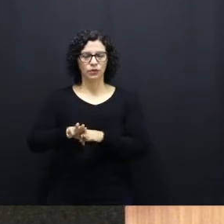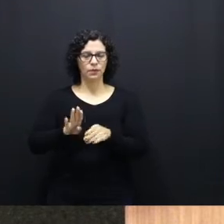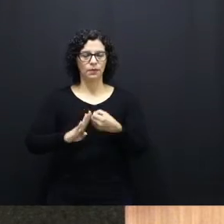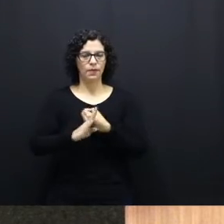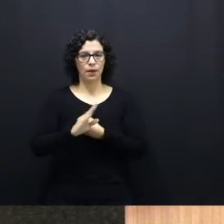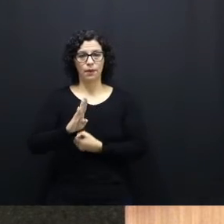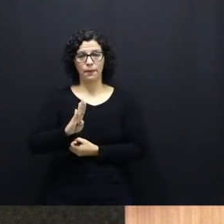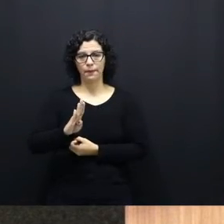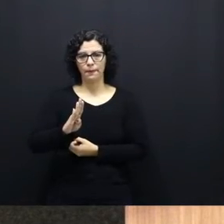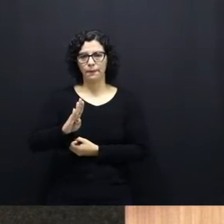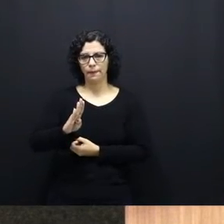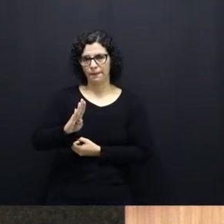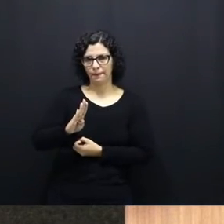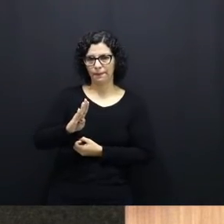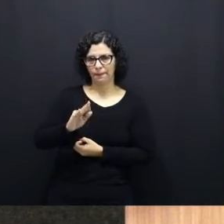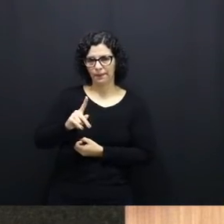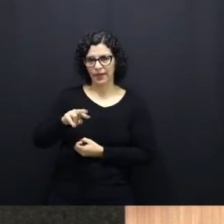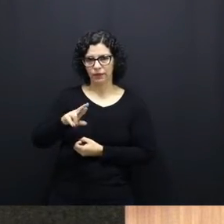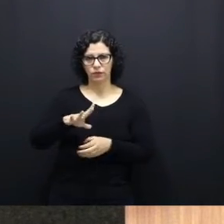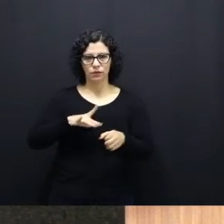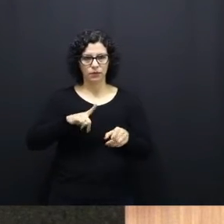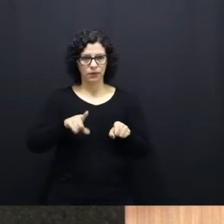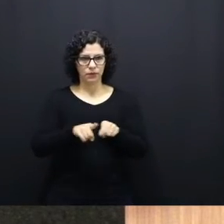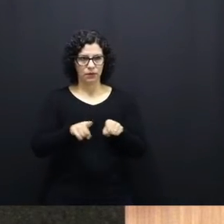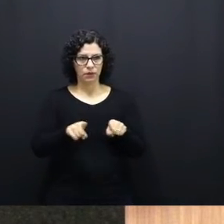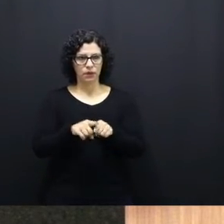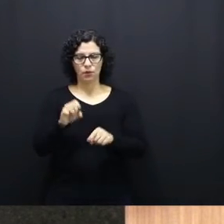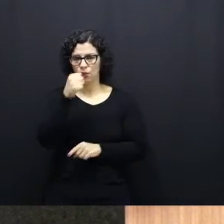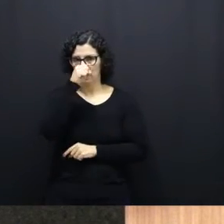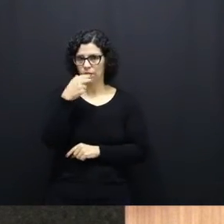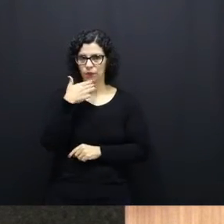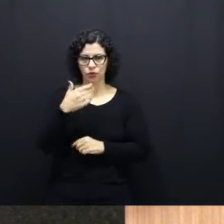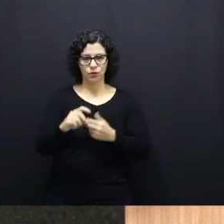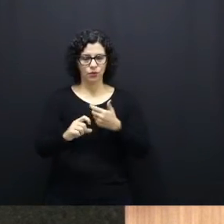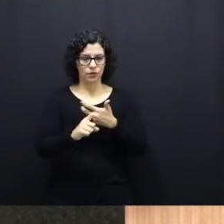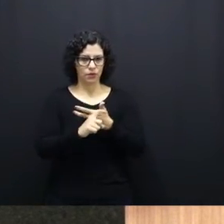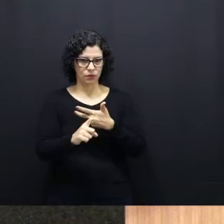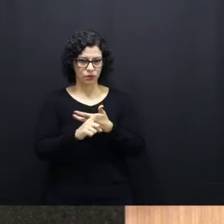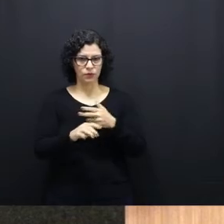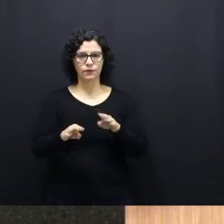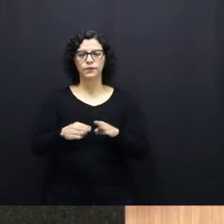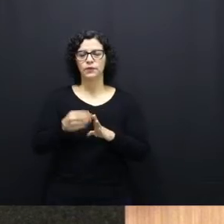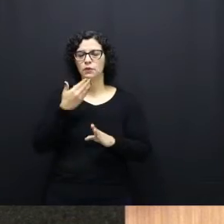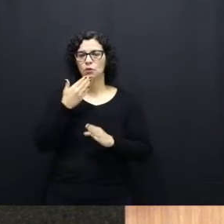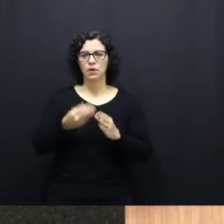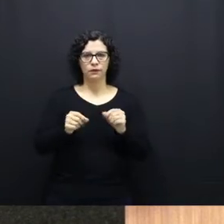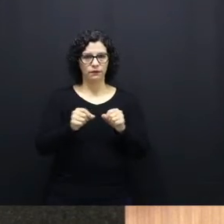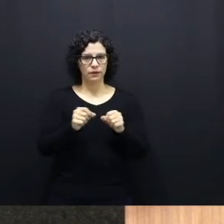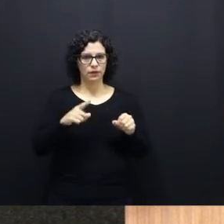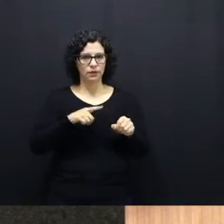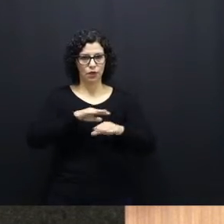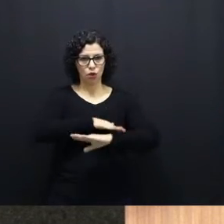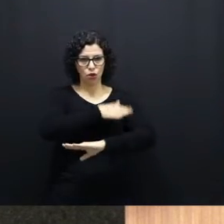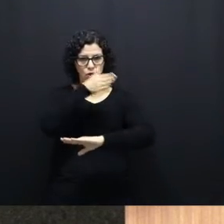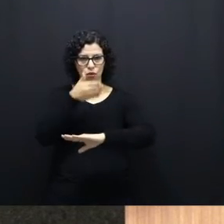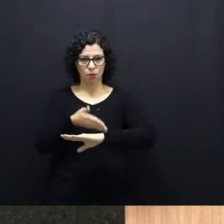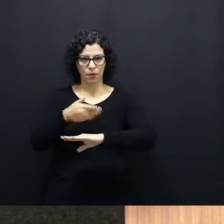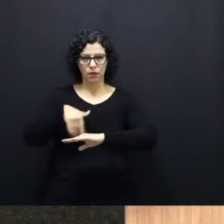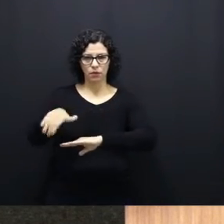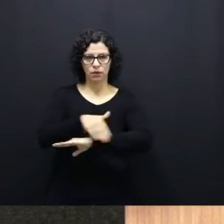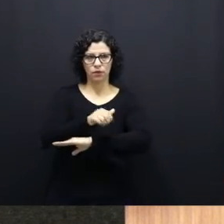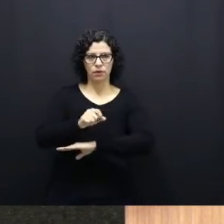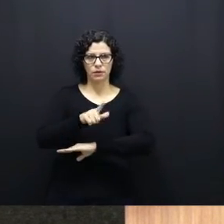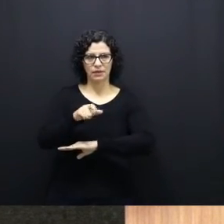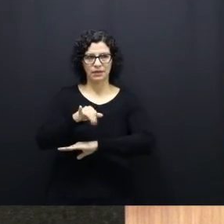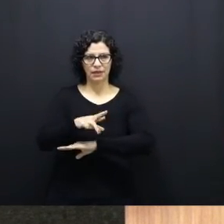indicação 7378 do soro é igual executivo que providencia a implantação de uma lombada na Rua